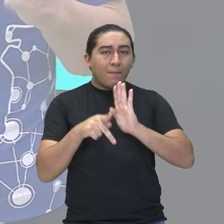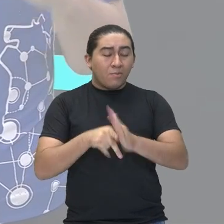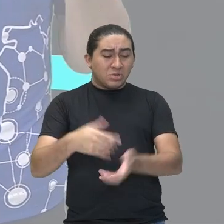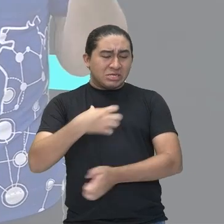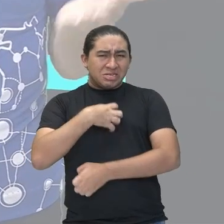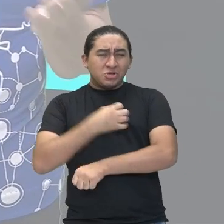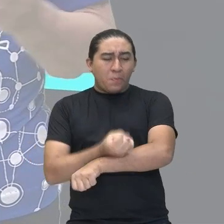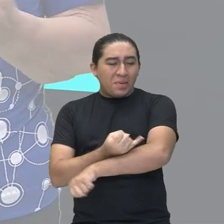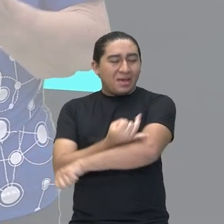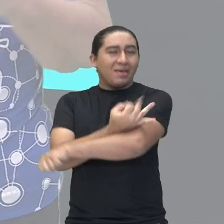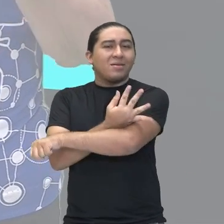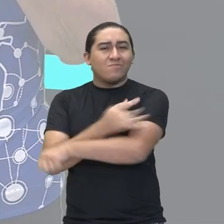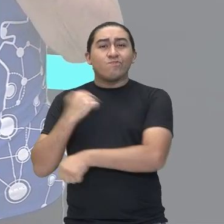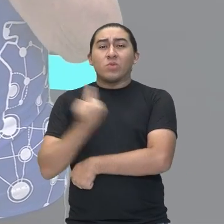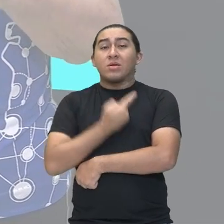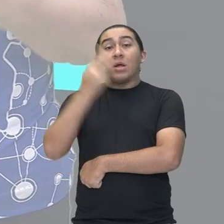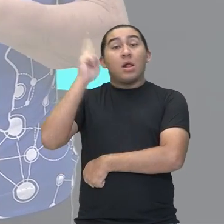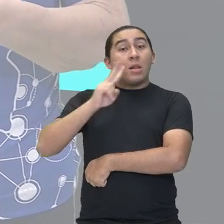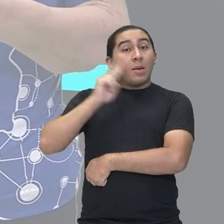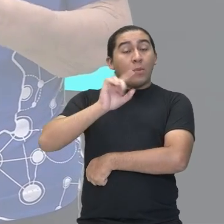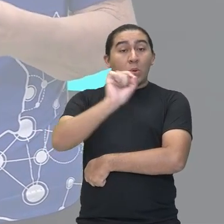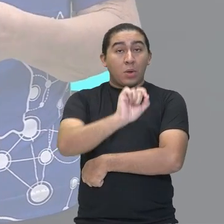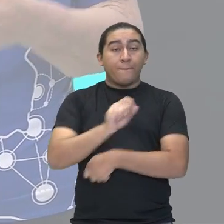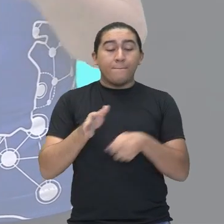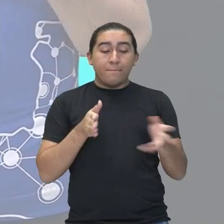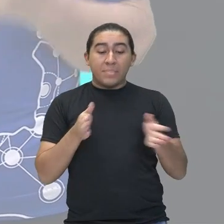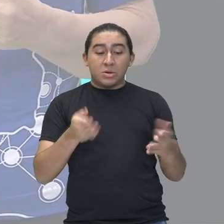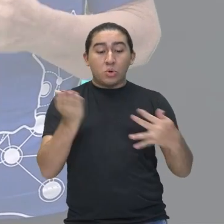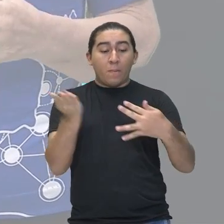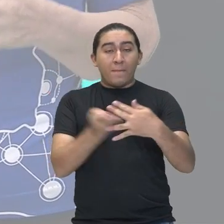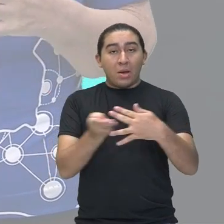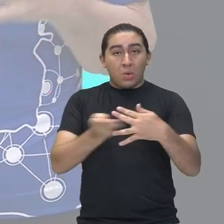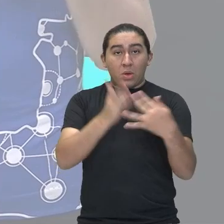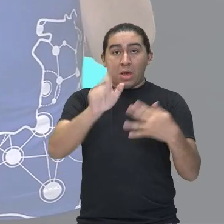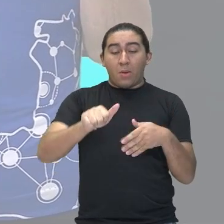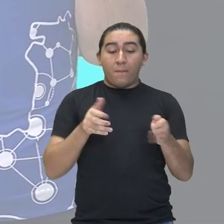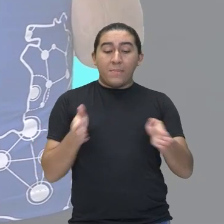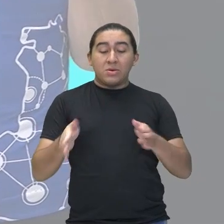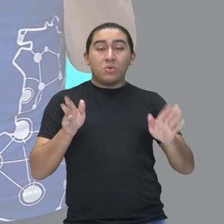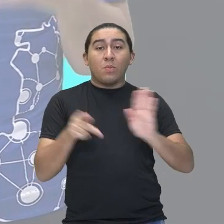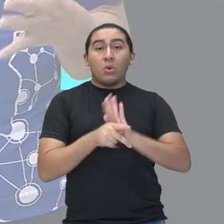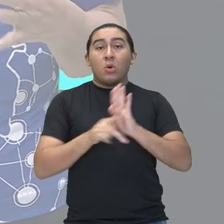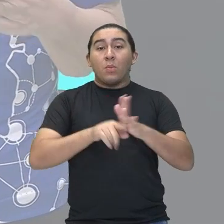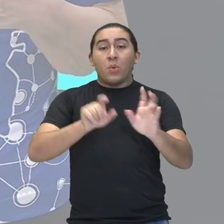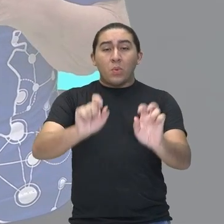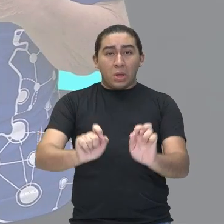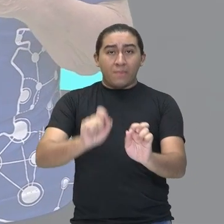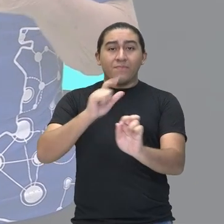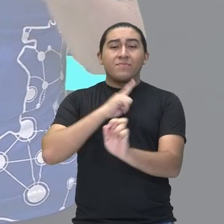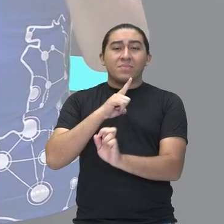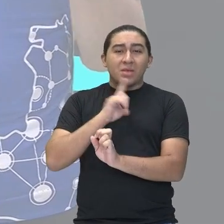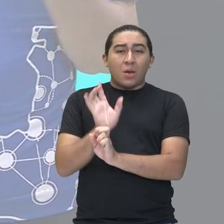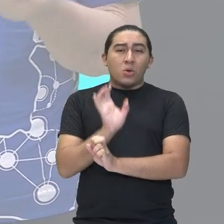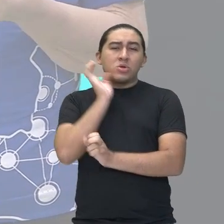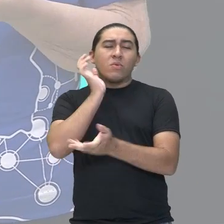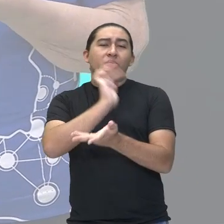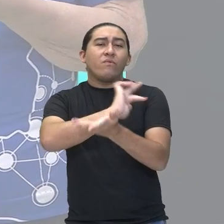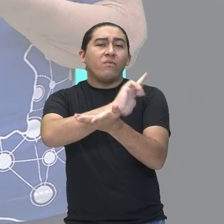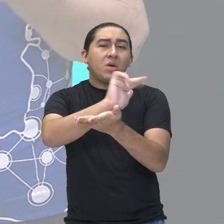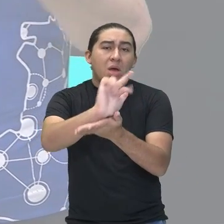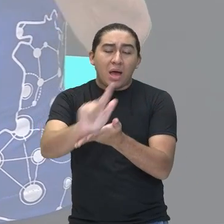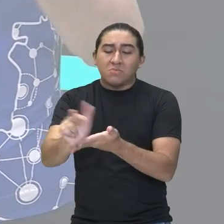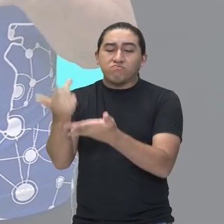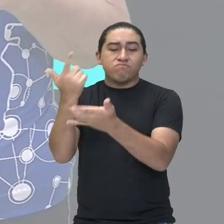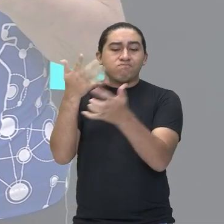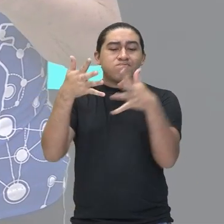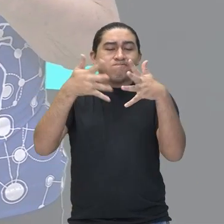dramática. Vamos relembrar que o período barroco foi um período de muita